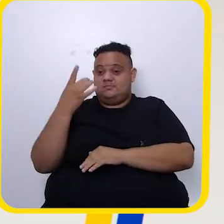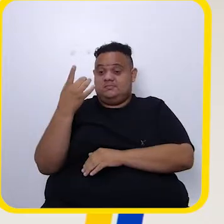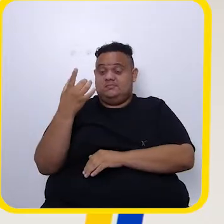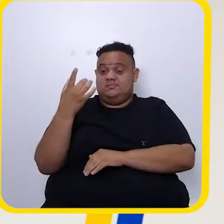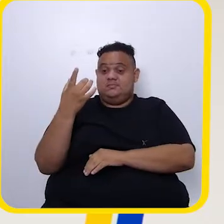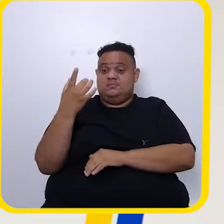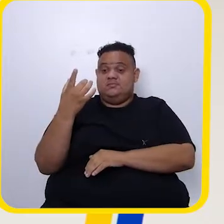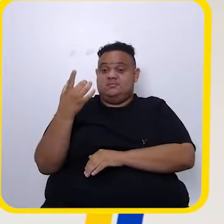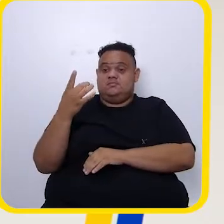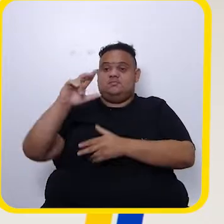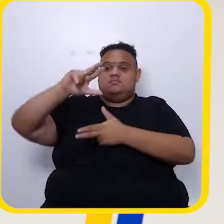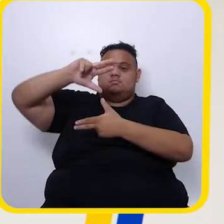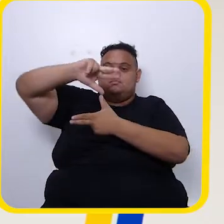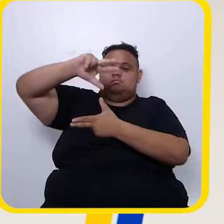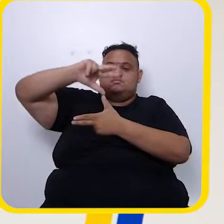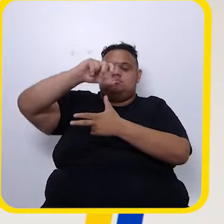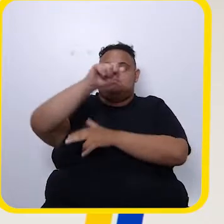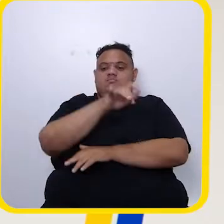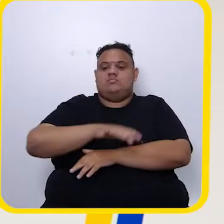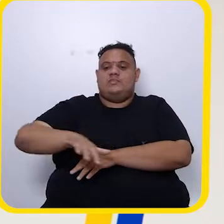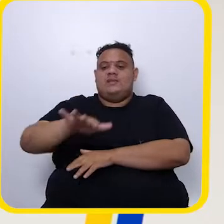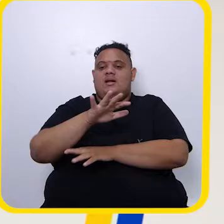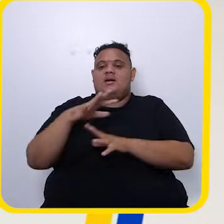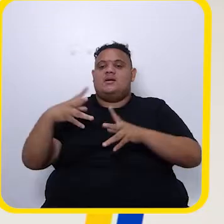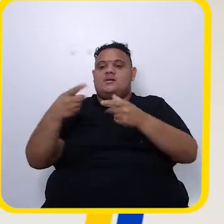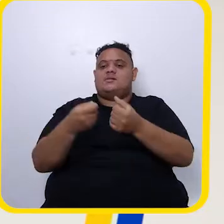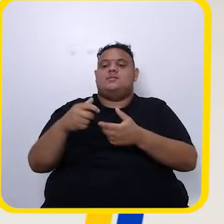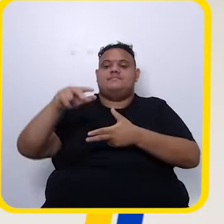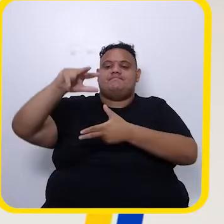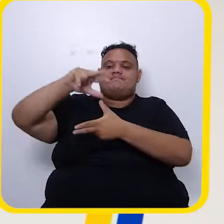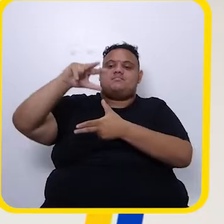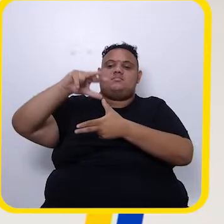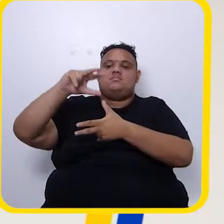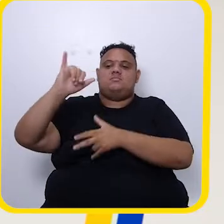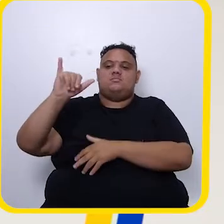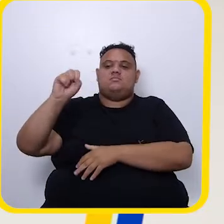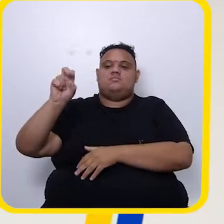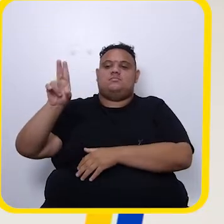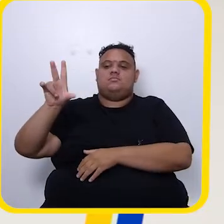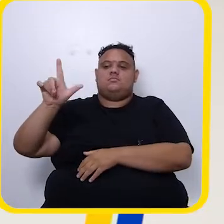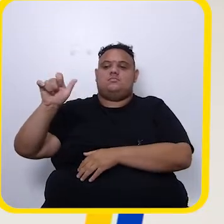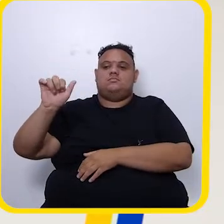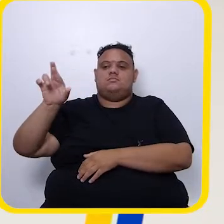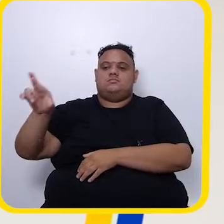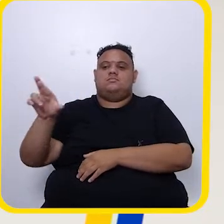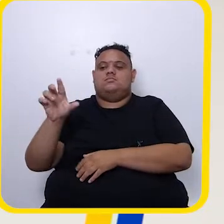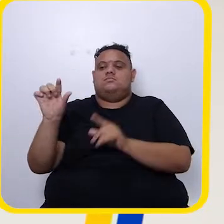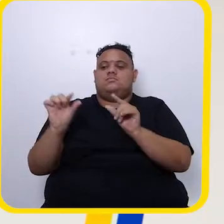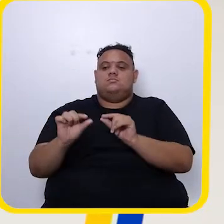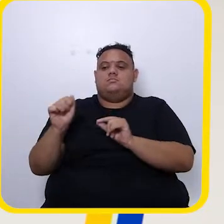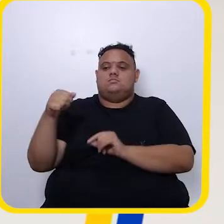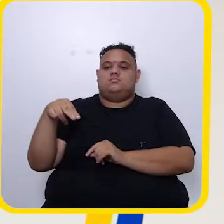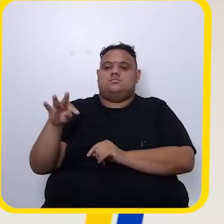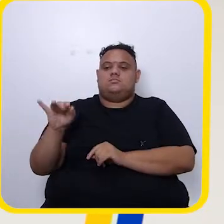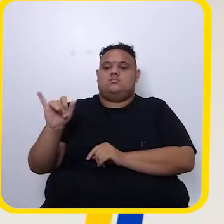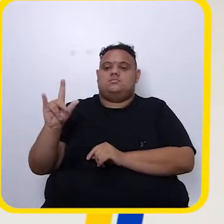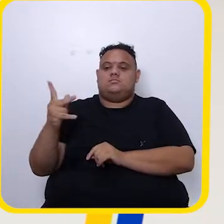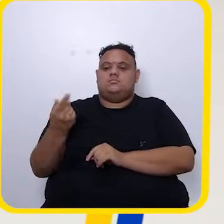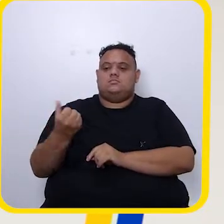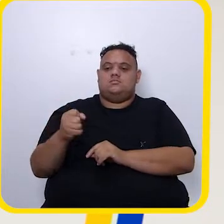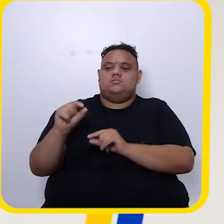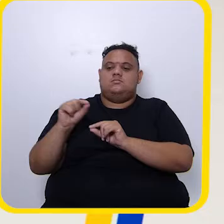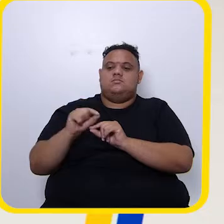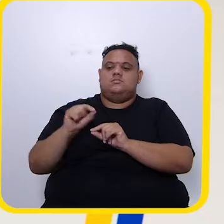o América Central de uma forma geral, né, com a parte continental, com a parte insular, com Grandes Antilhas, com pequenas